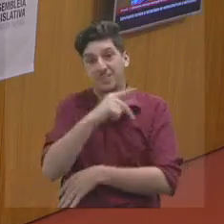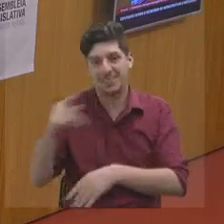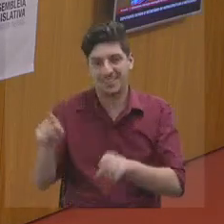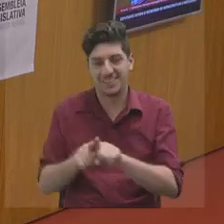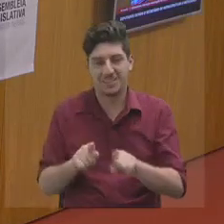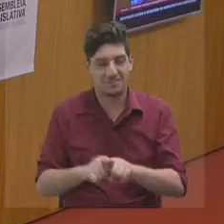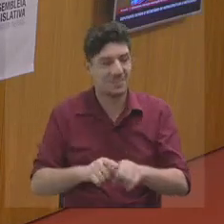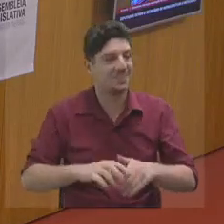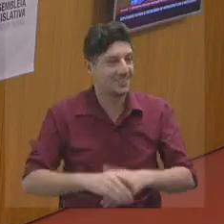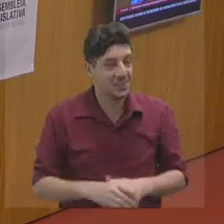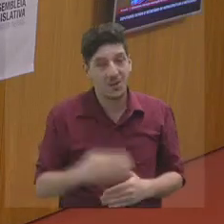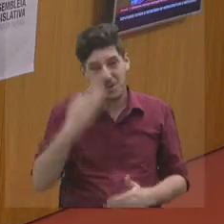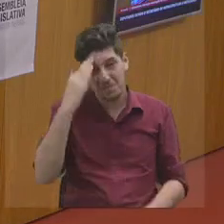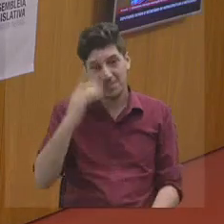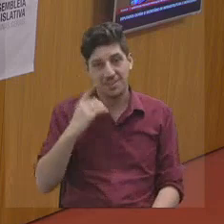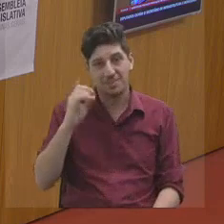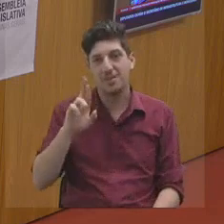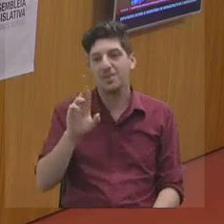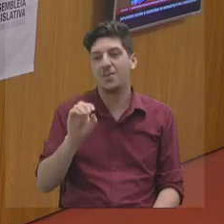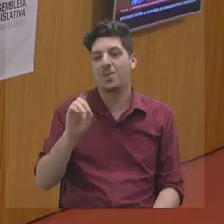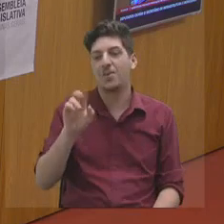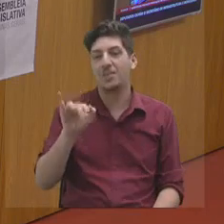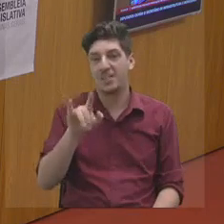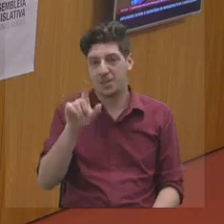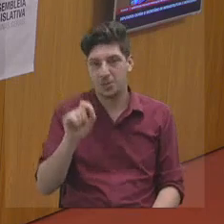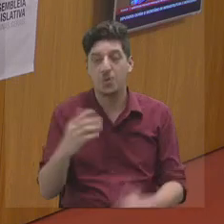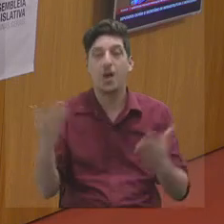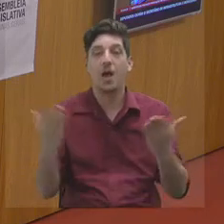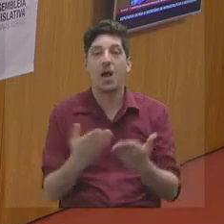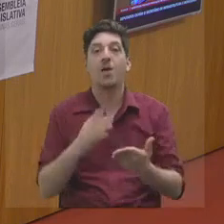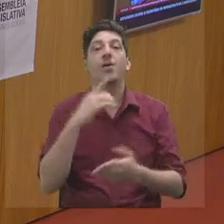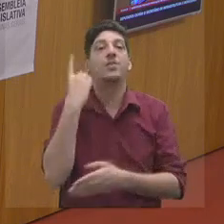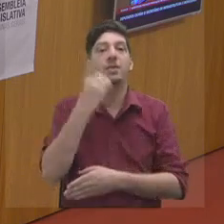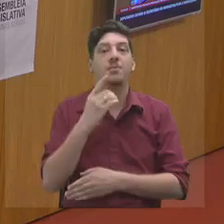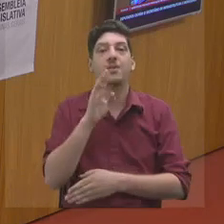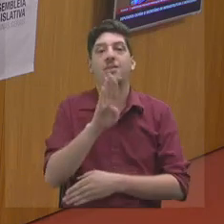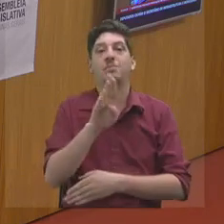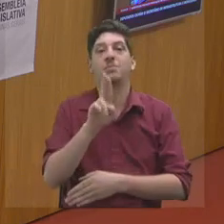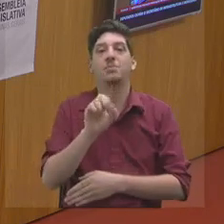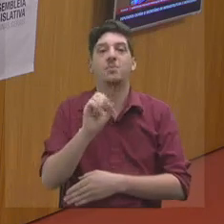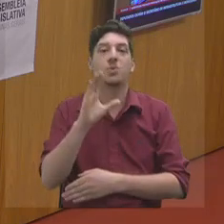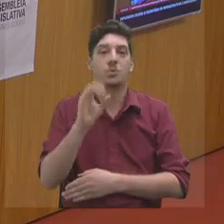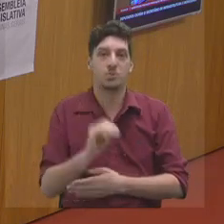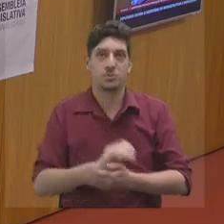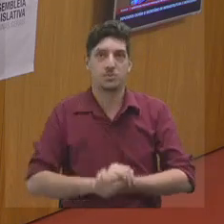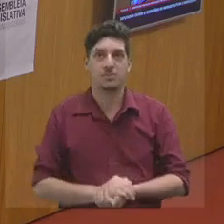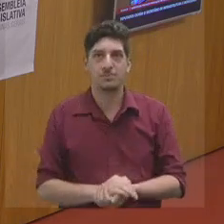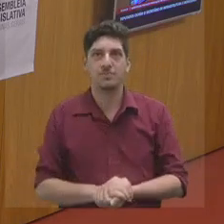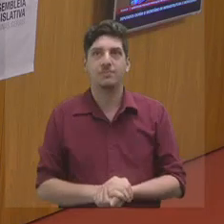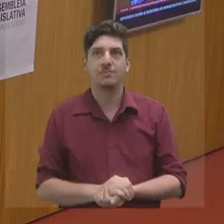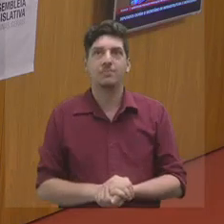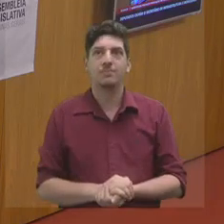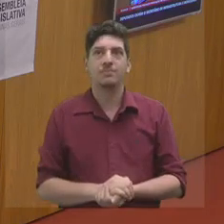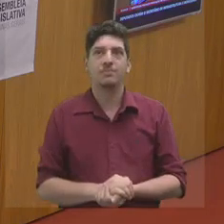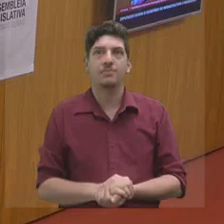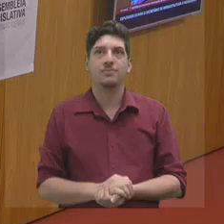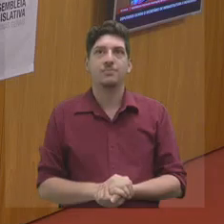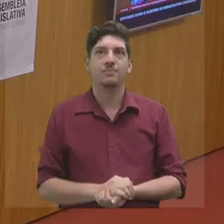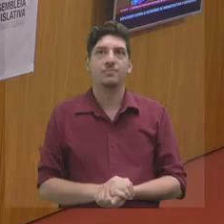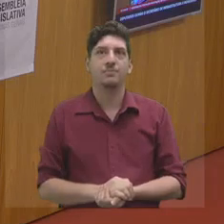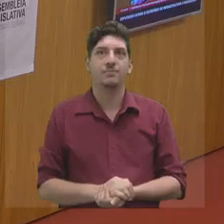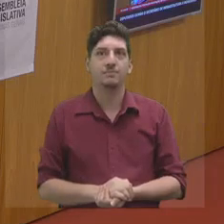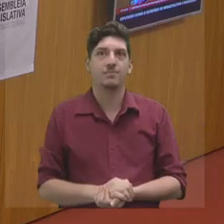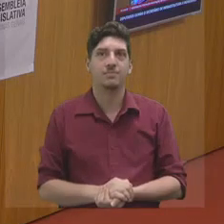Obrigado Deputado Rodrigo na sequência agora Deputado Bosco Boa tarde Presidente